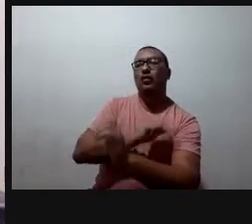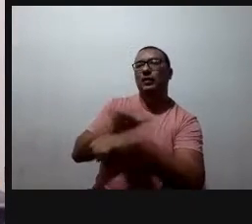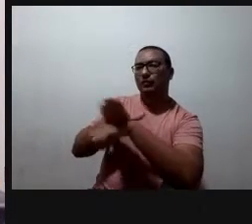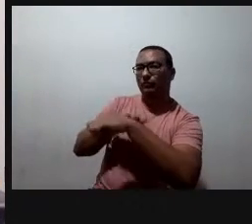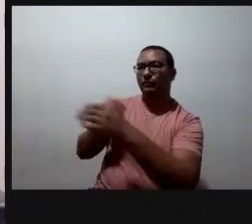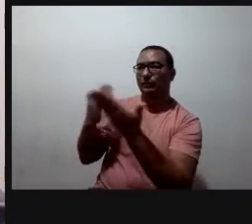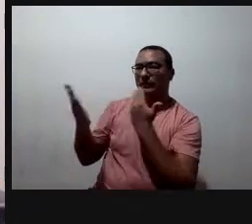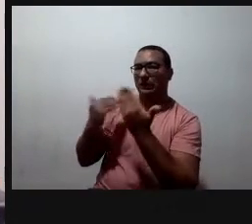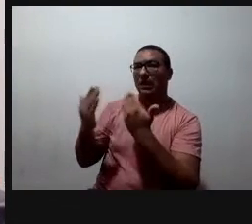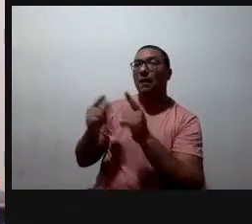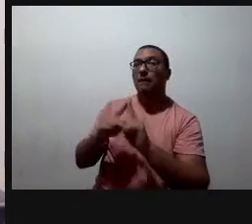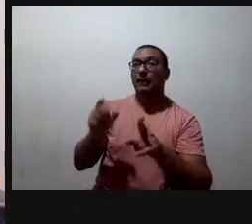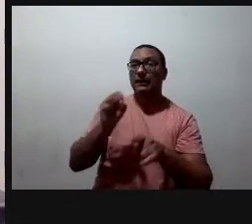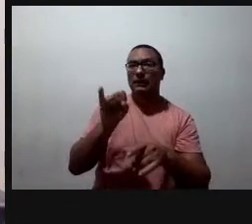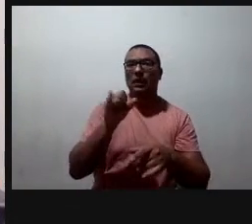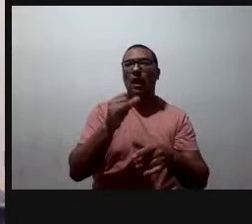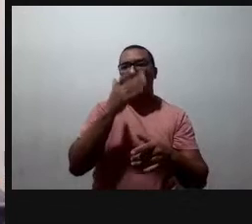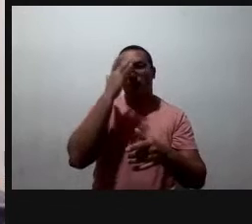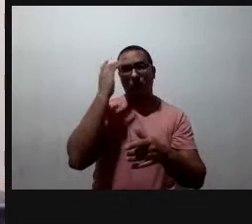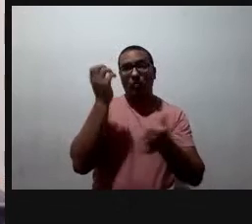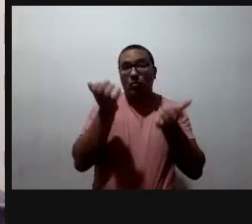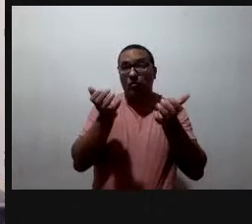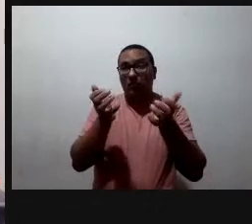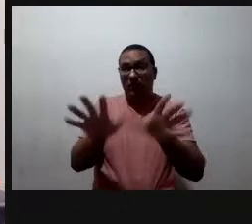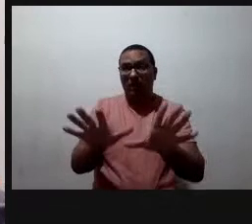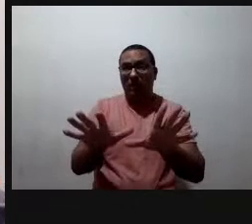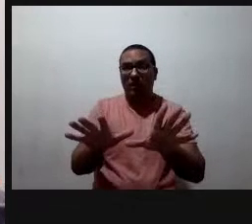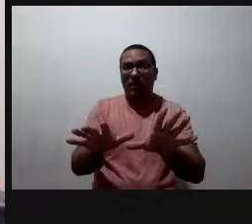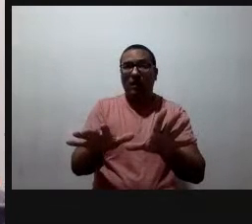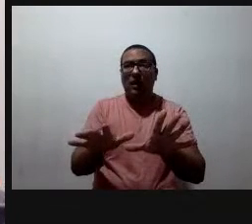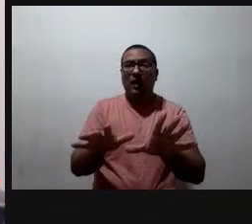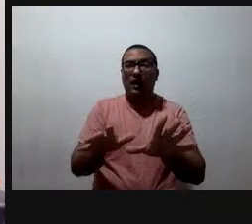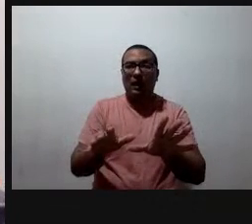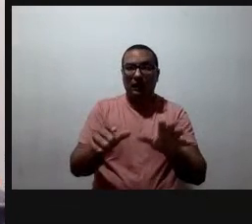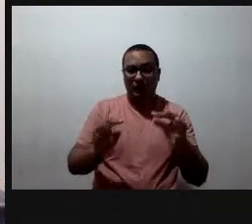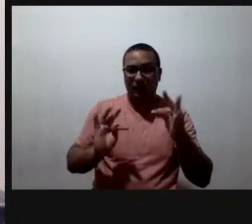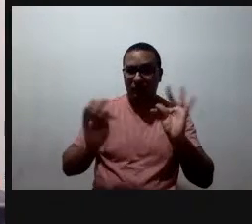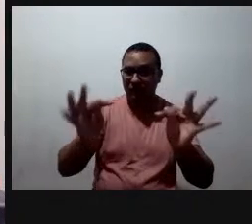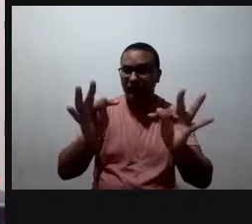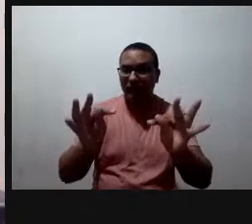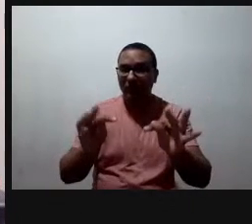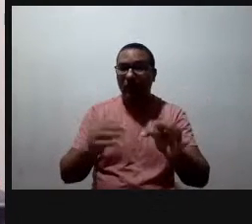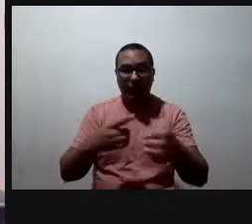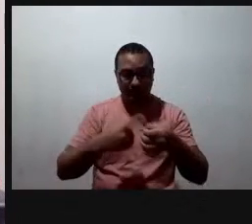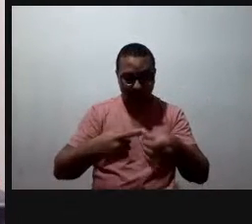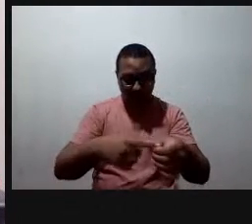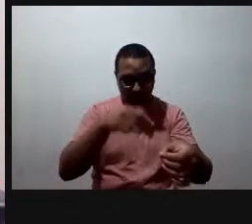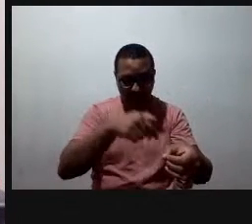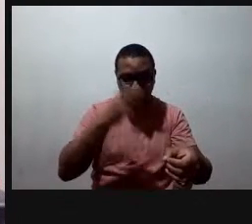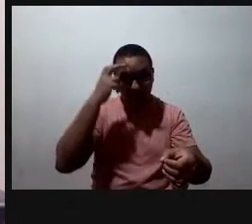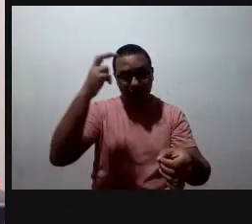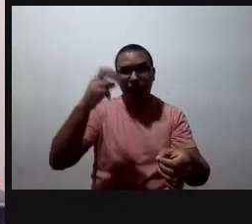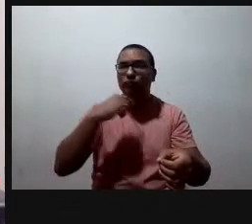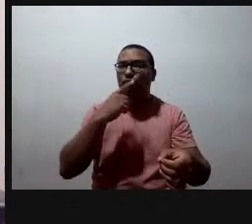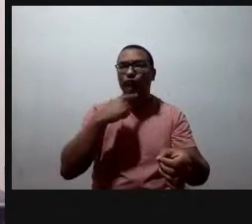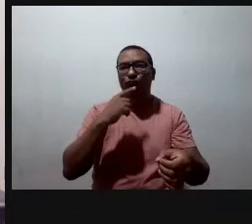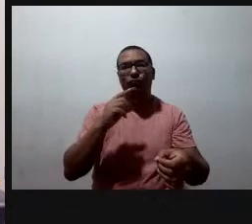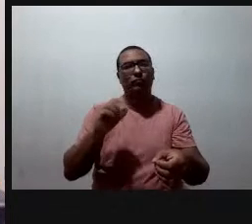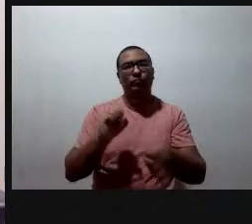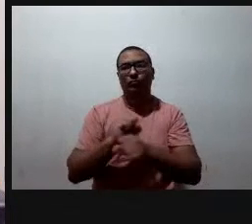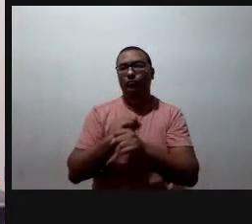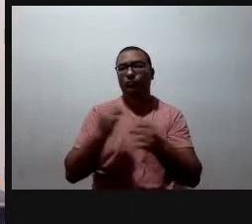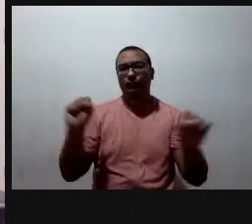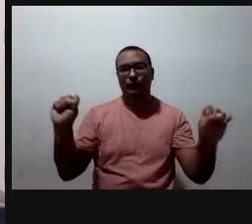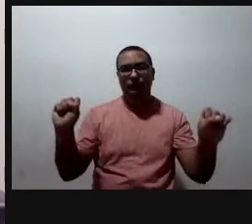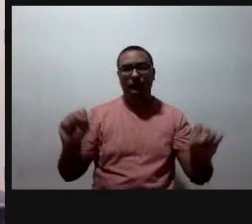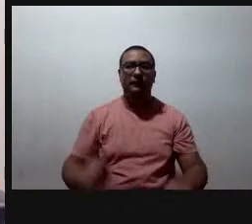lado a lado com essa tecnologia, o conceito de cidade inteligente, ele simplesmente não acontece. E se tem uma coisa que a